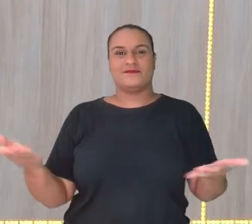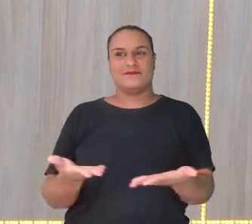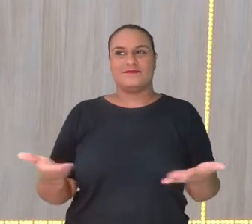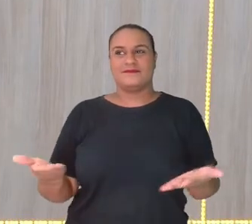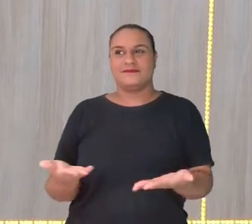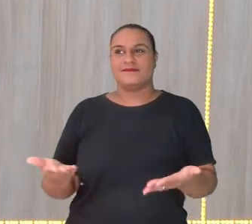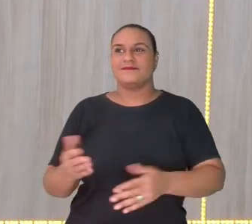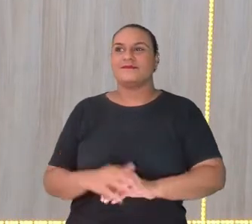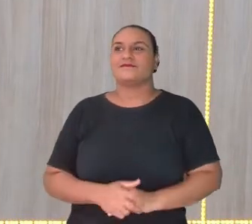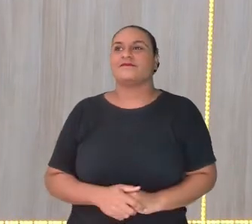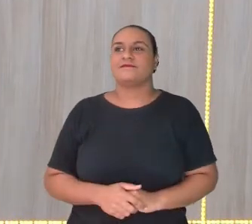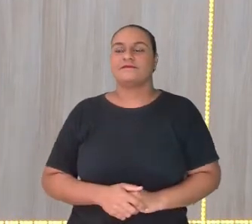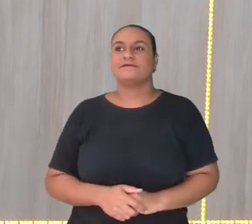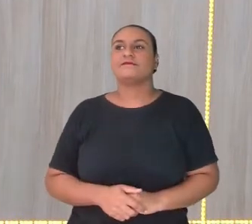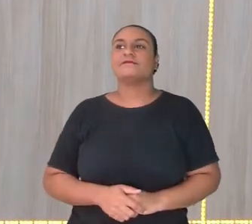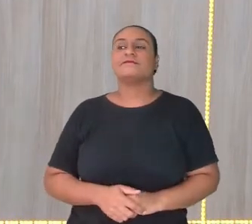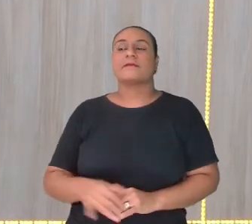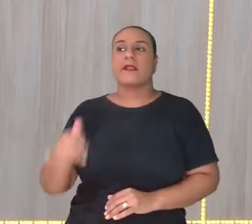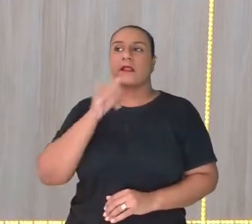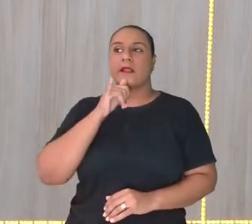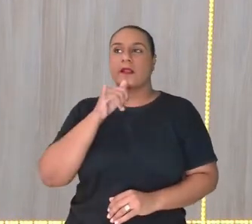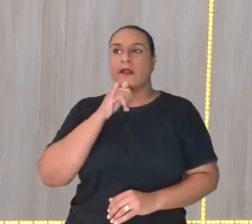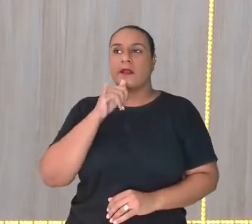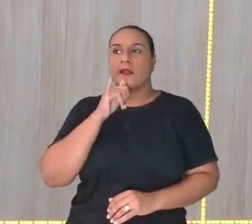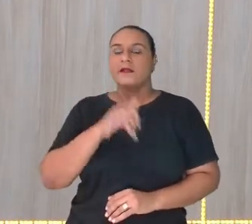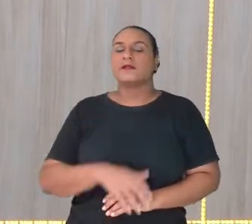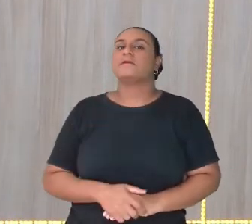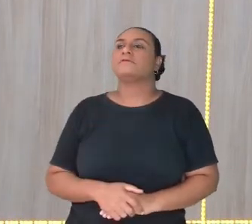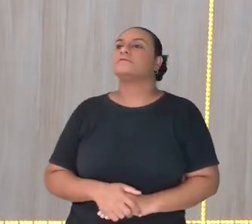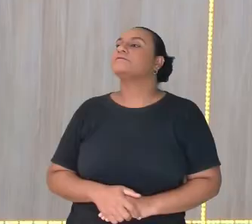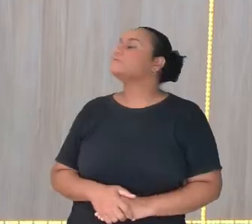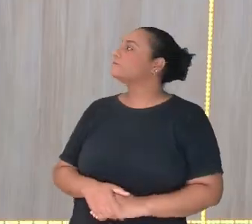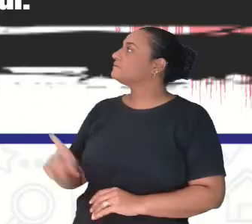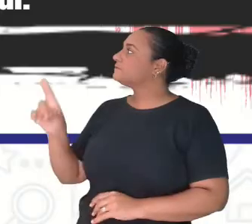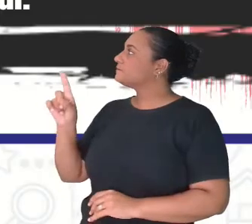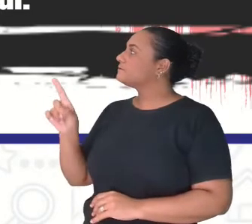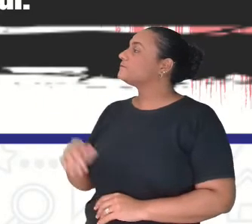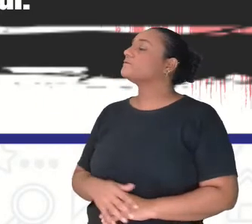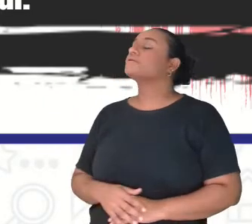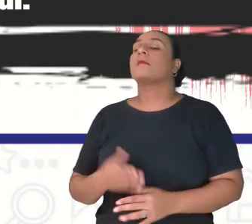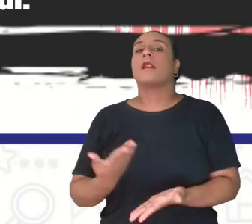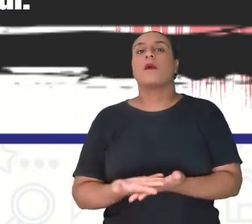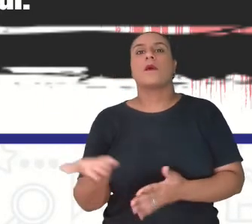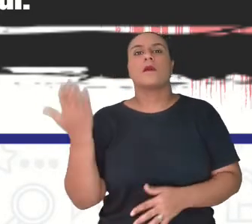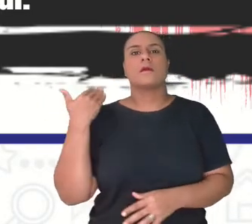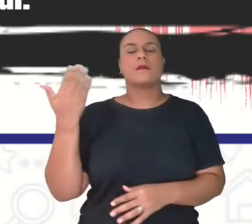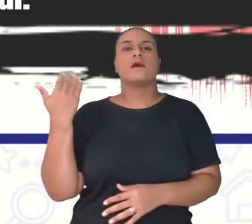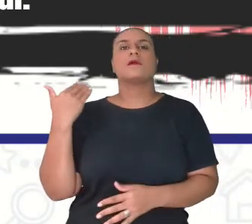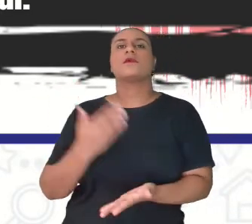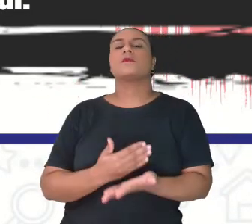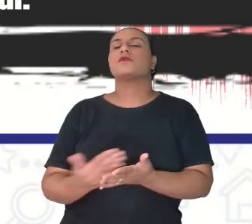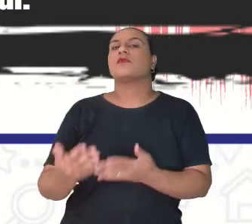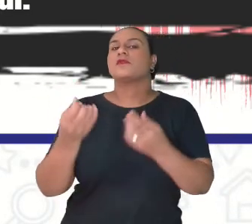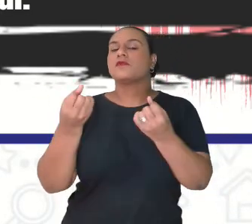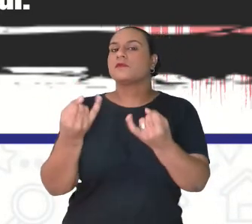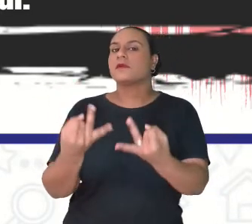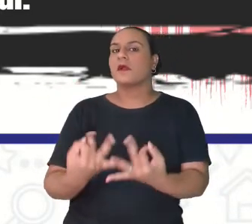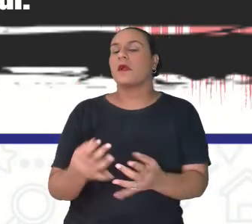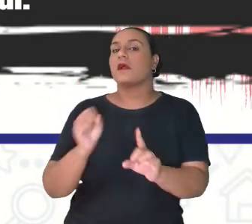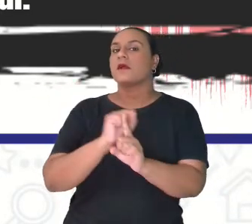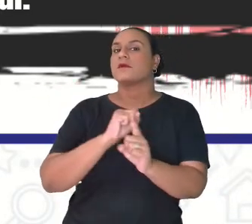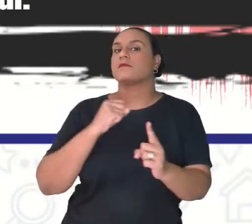hoje. Porque, por exemplo, a gente ficou de falar na aula passada, né, começou a falar sobre